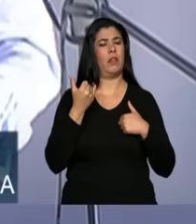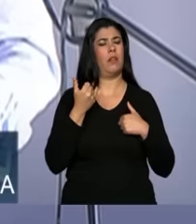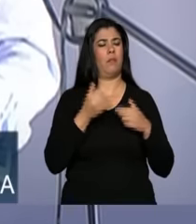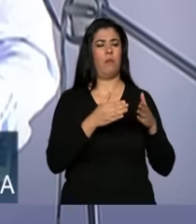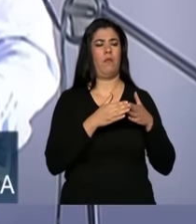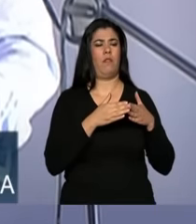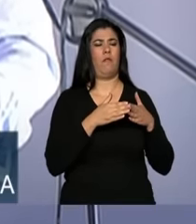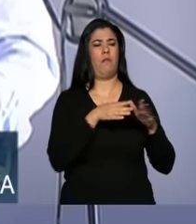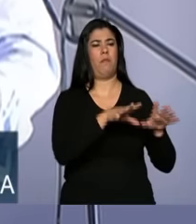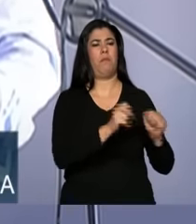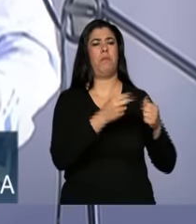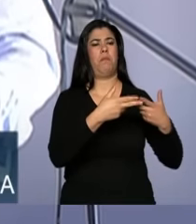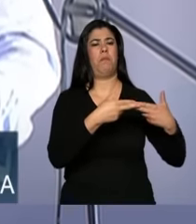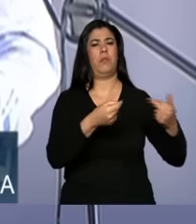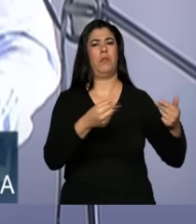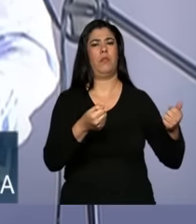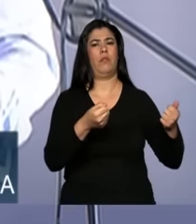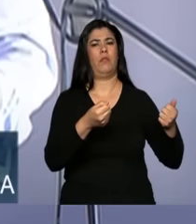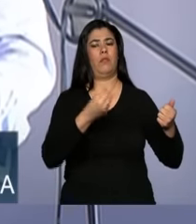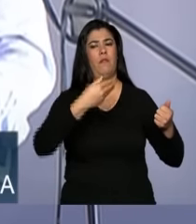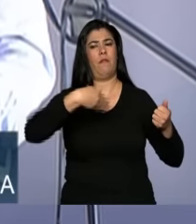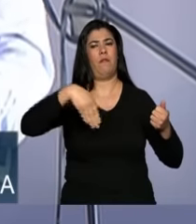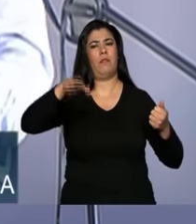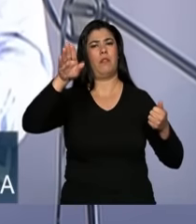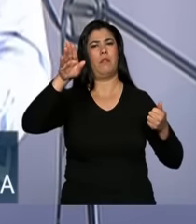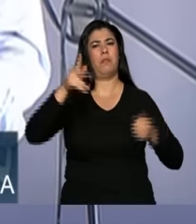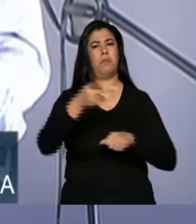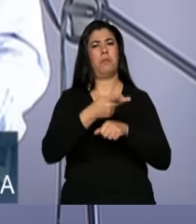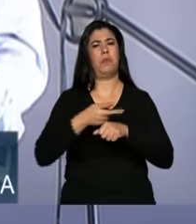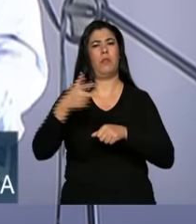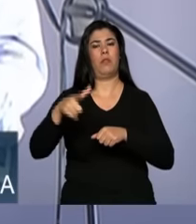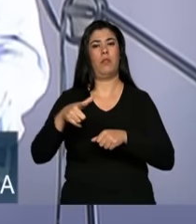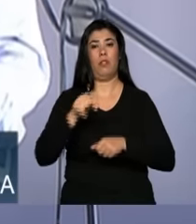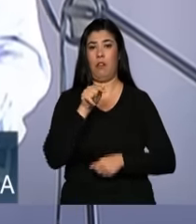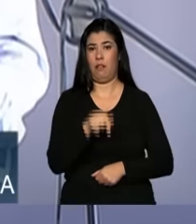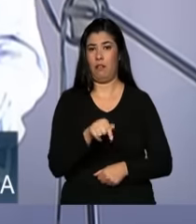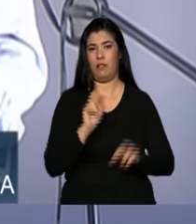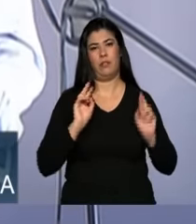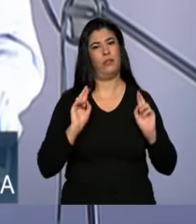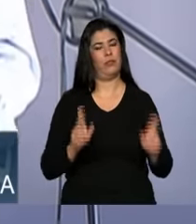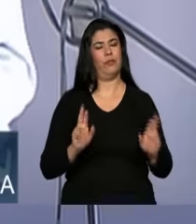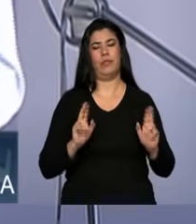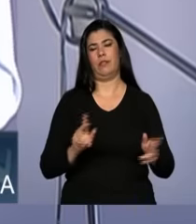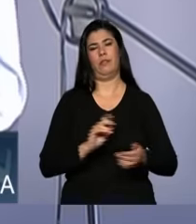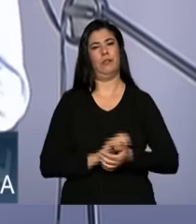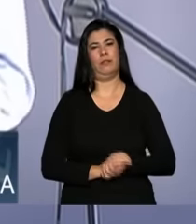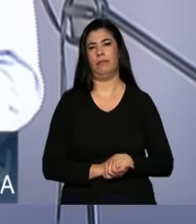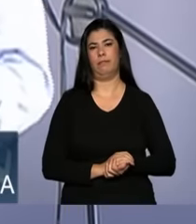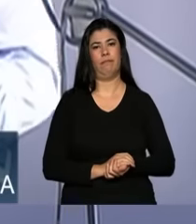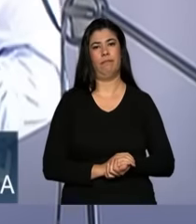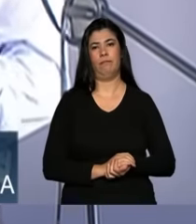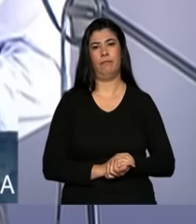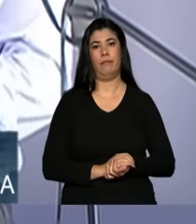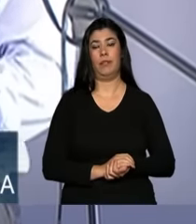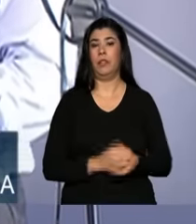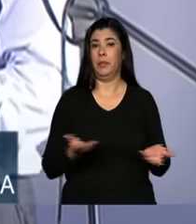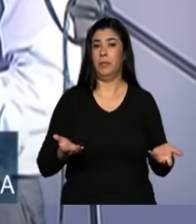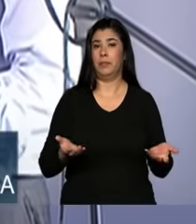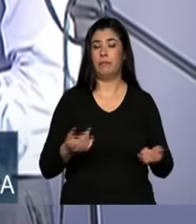as trouxas e vá embora. Aqui não. E aí eu